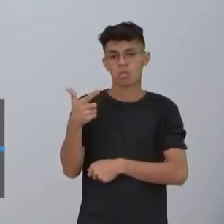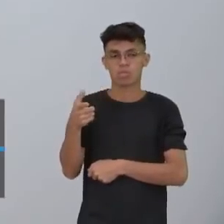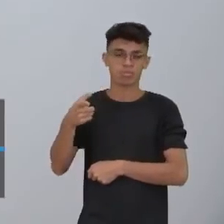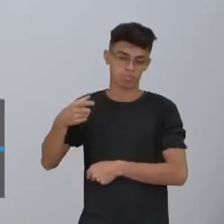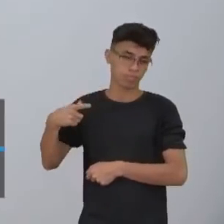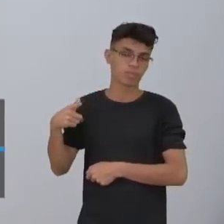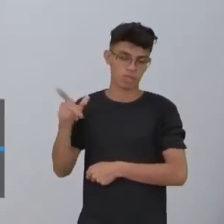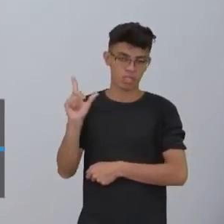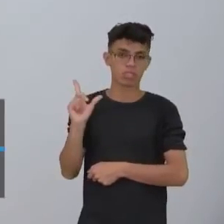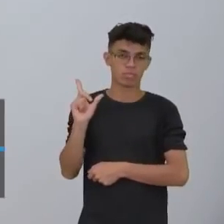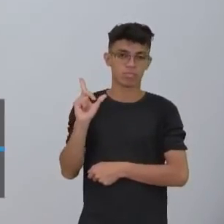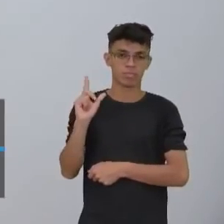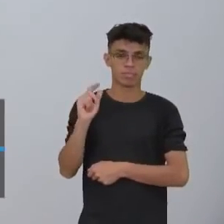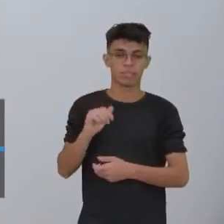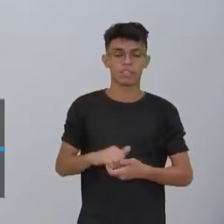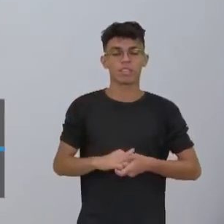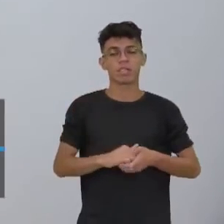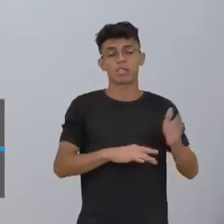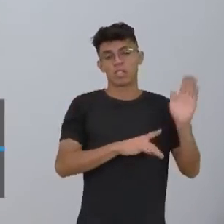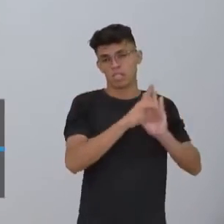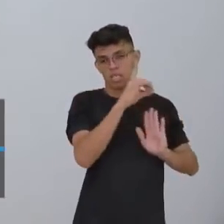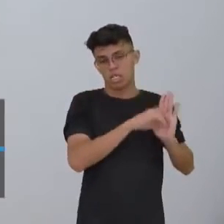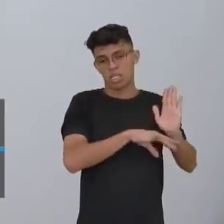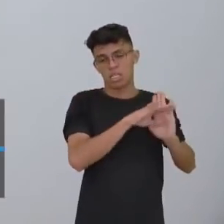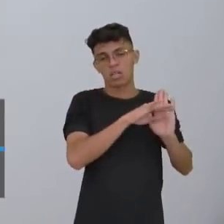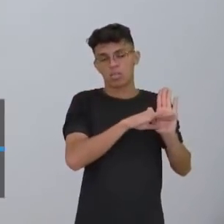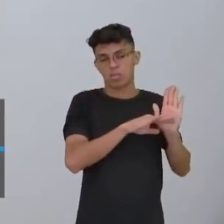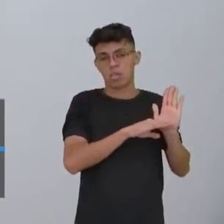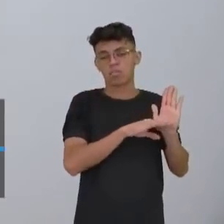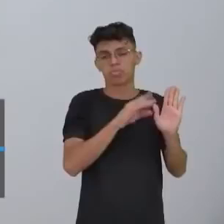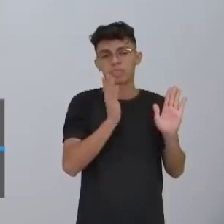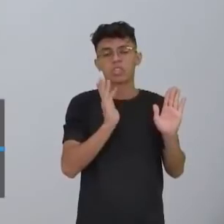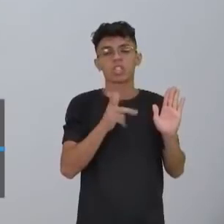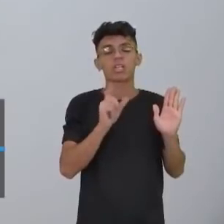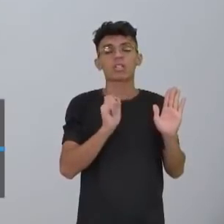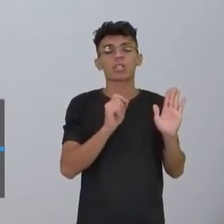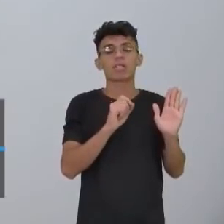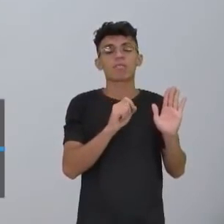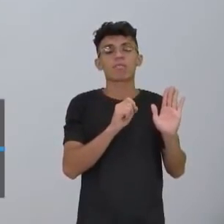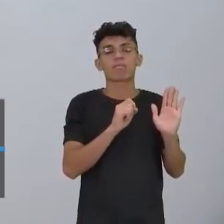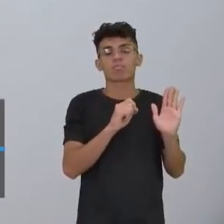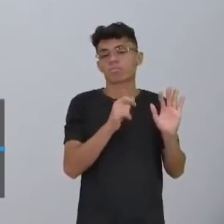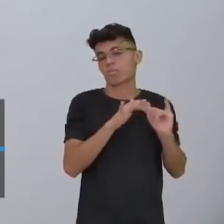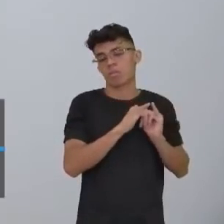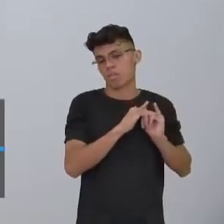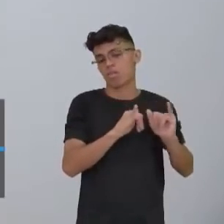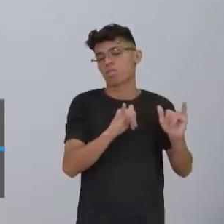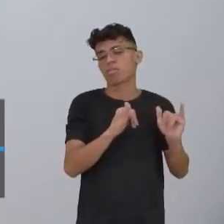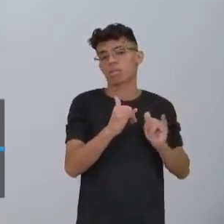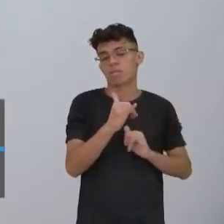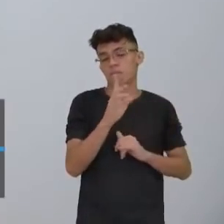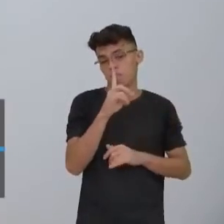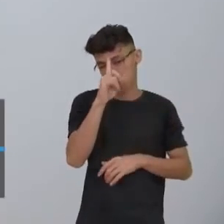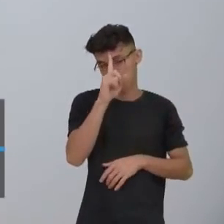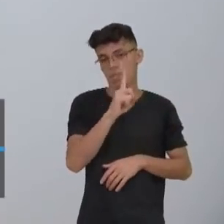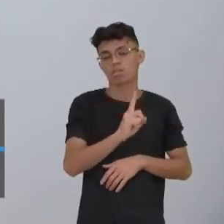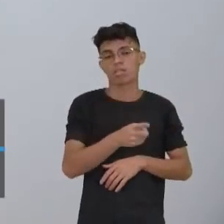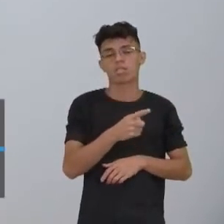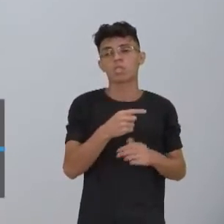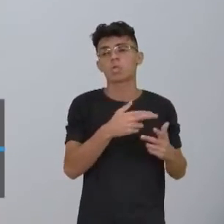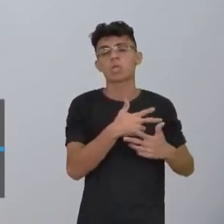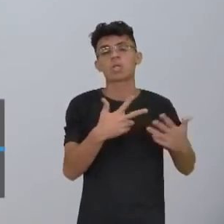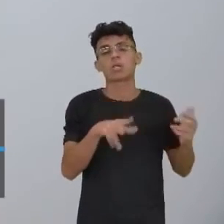tá? Então, através daquele decreto, ele já estava promulgando, ou melhor, outorgando determinações